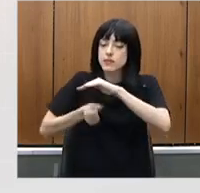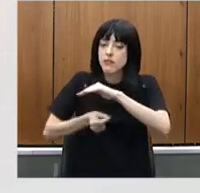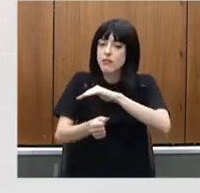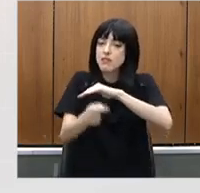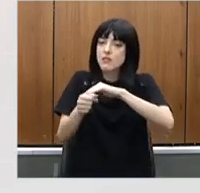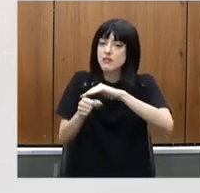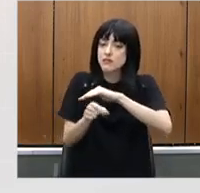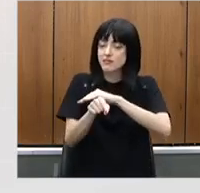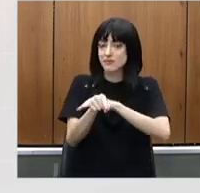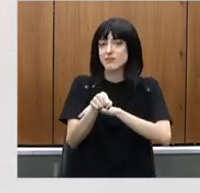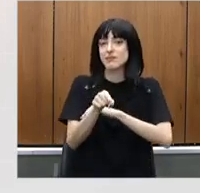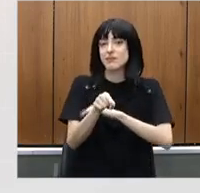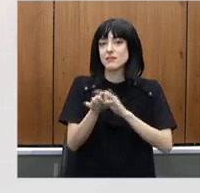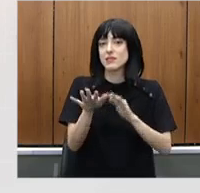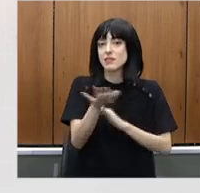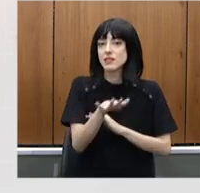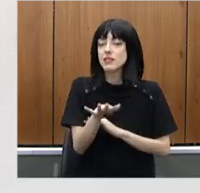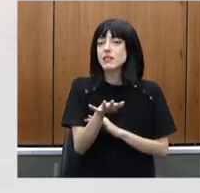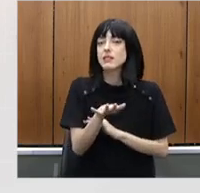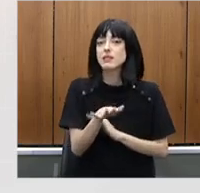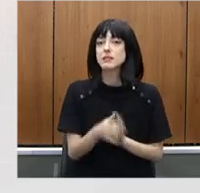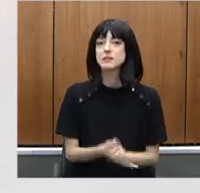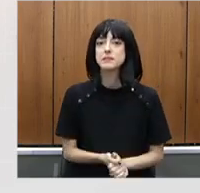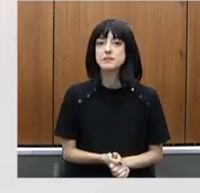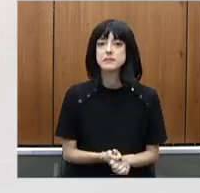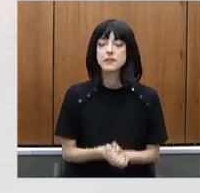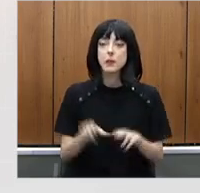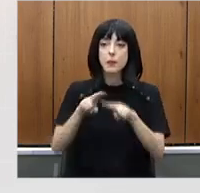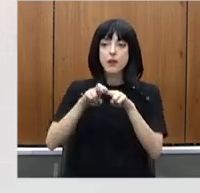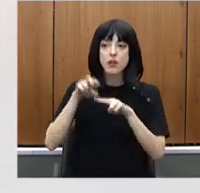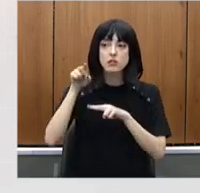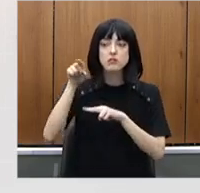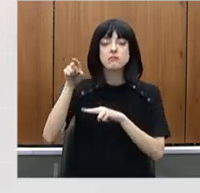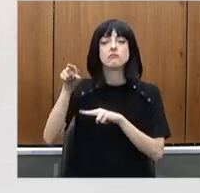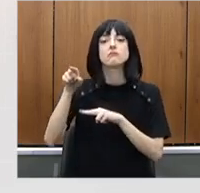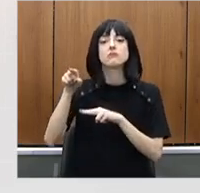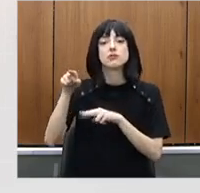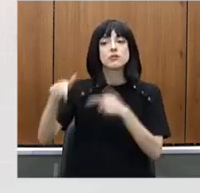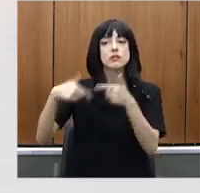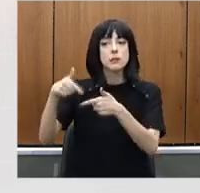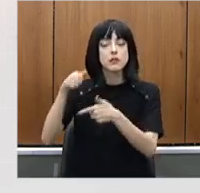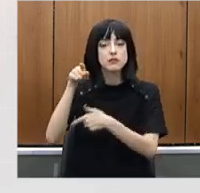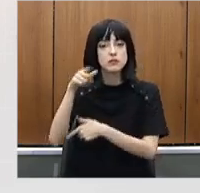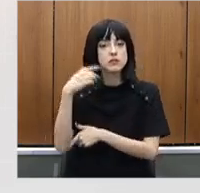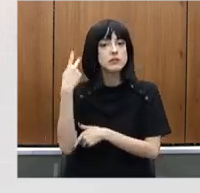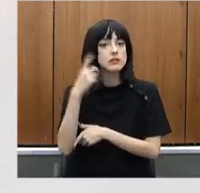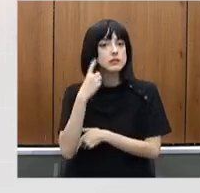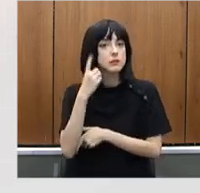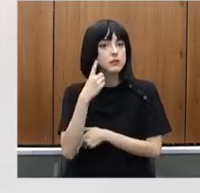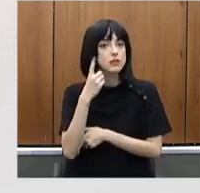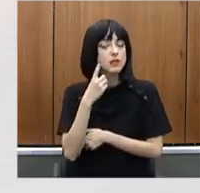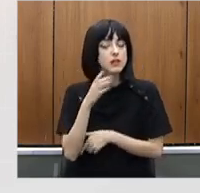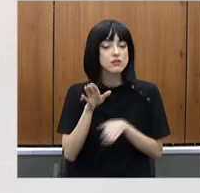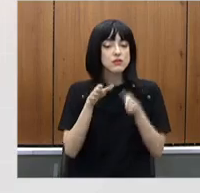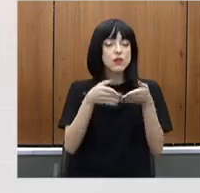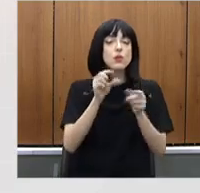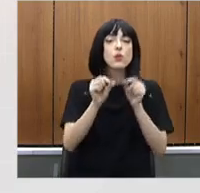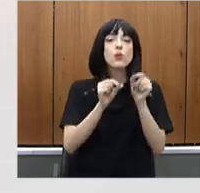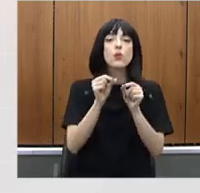nordestinamos parlamentar dos Senhores para um policiamento orientado pela inteligência então a gente é